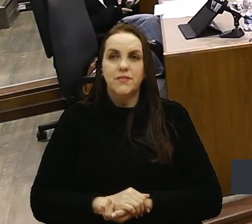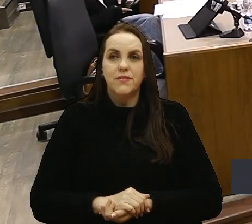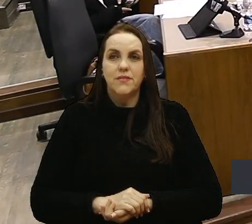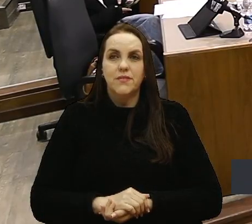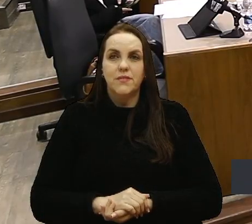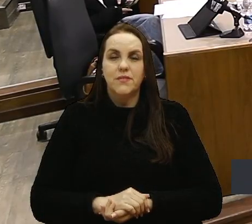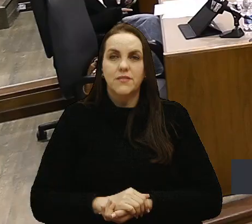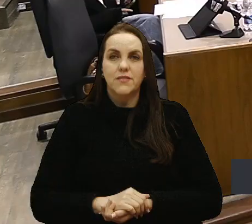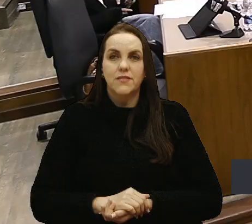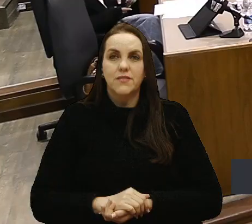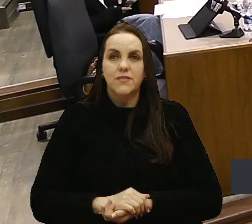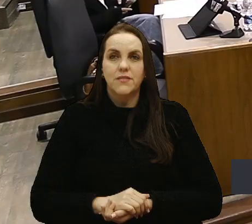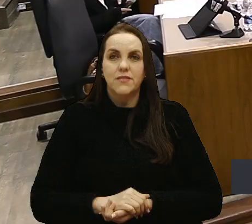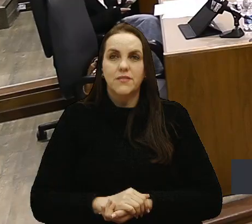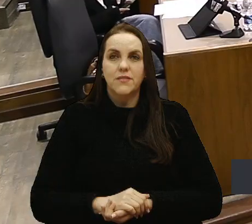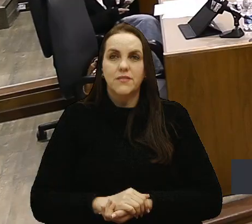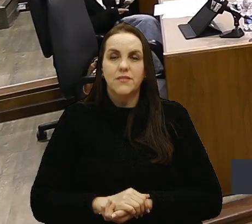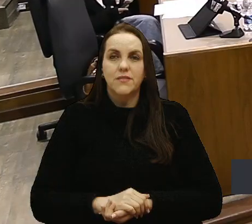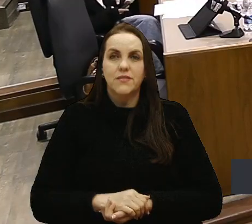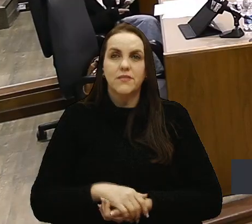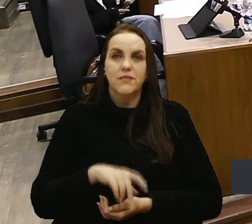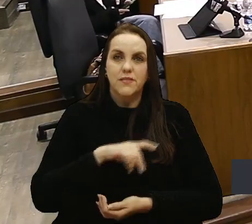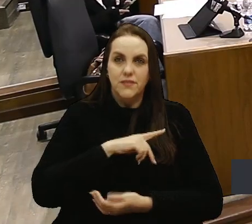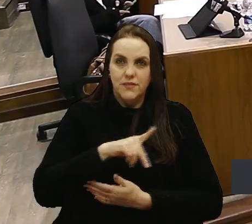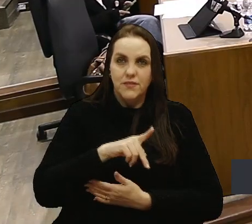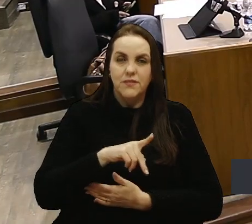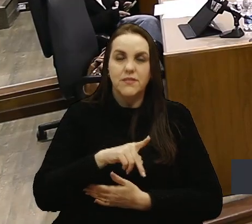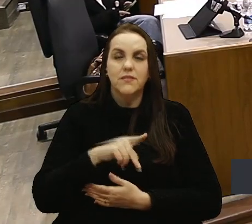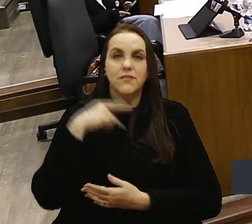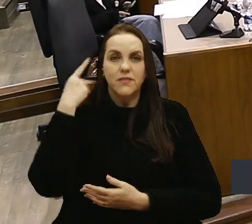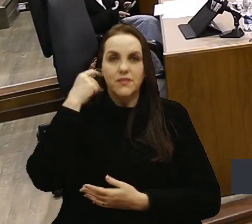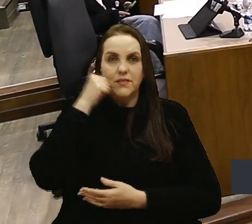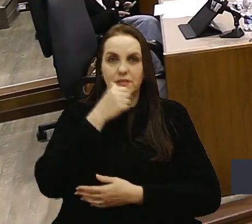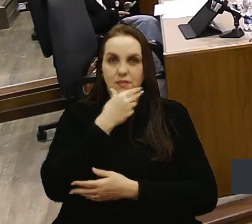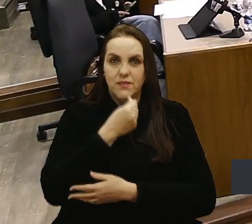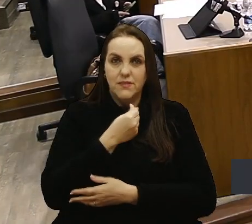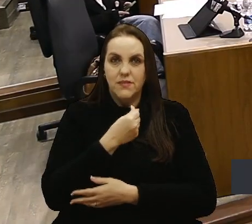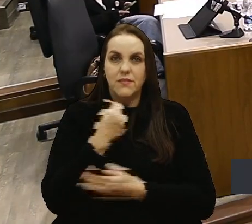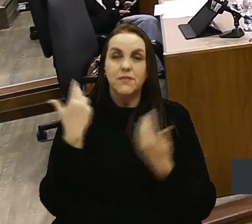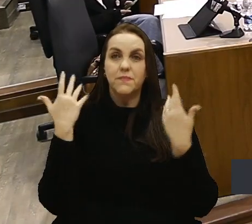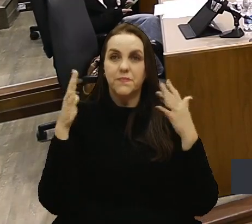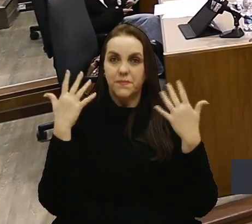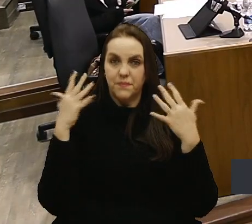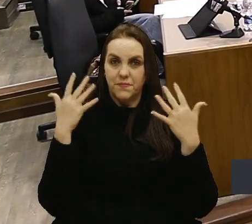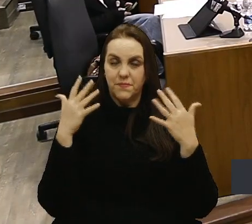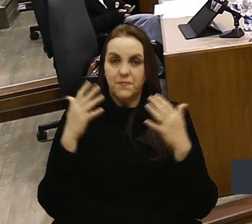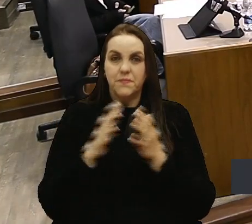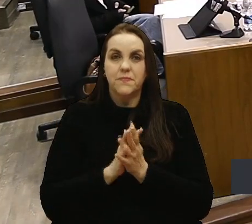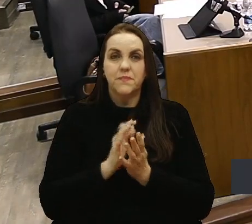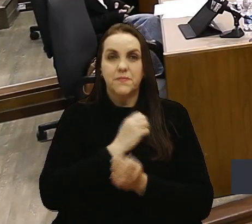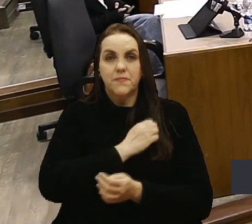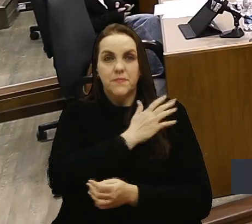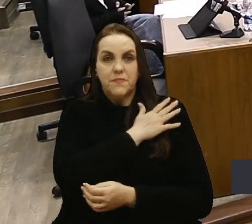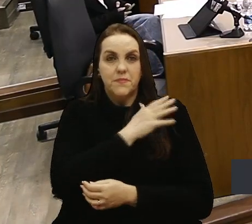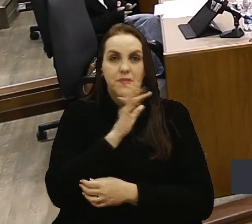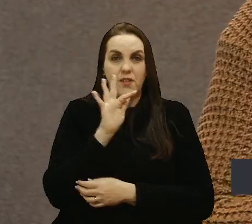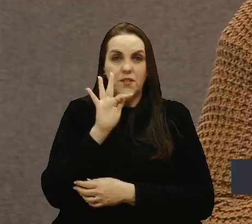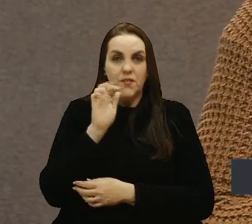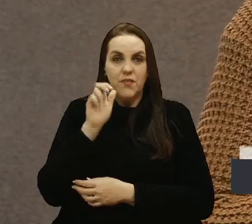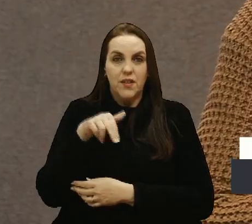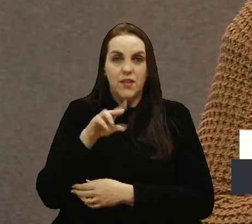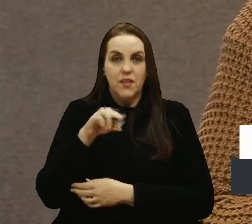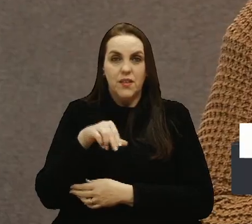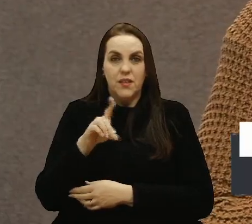Senhor presidente, senhoras e senhores vereadores, eu ia encaminhar um voto de congratulações ao Tenente Coronel Fernandes, que está deixando o